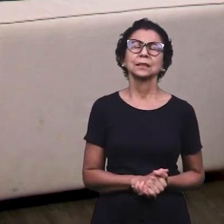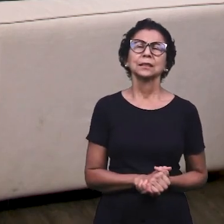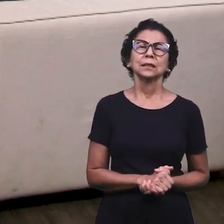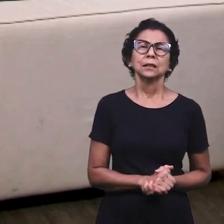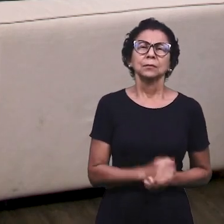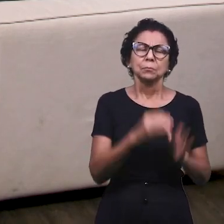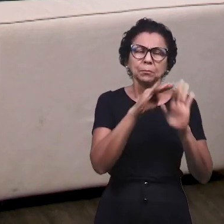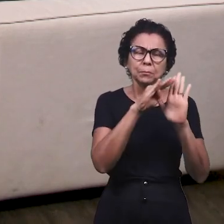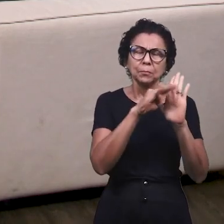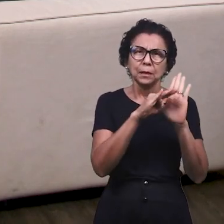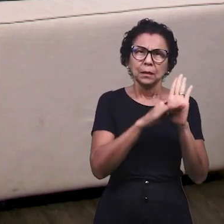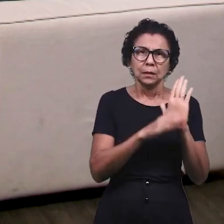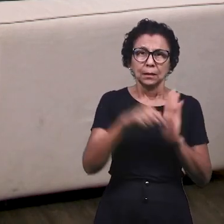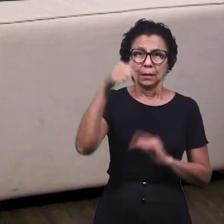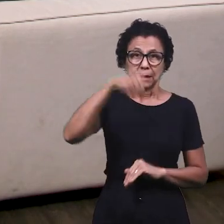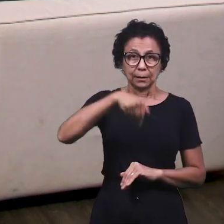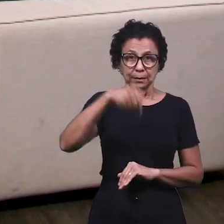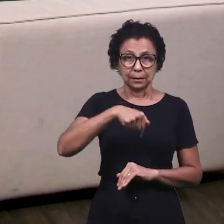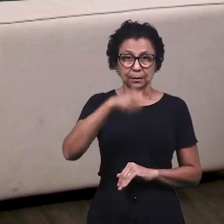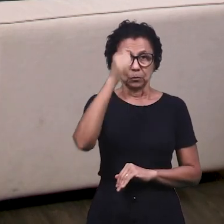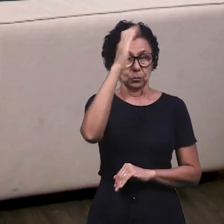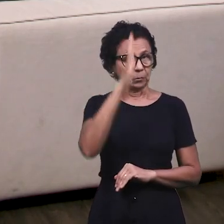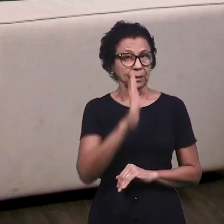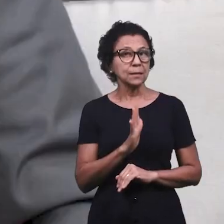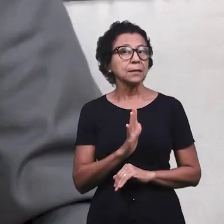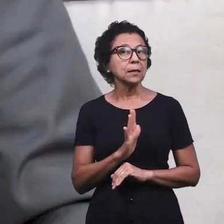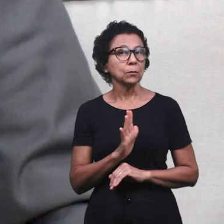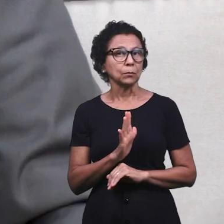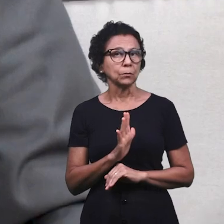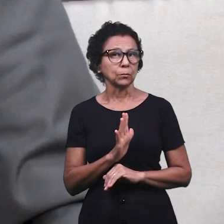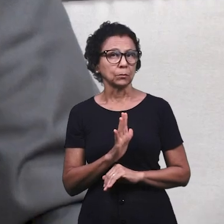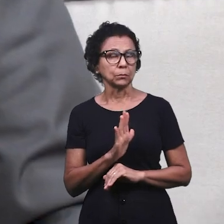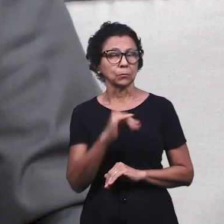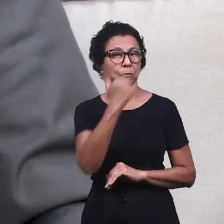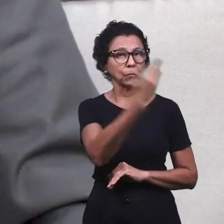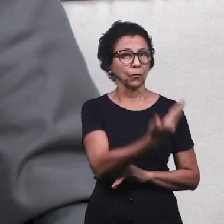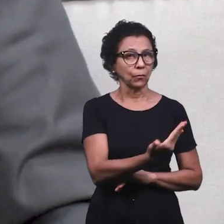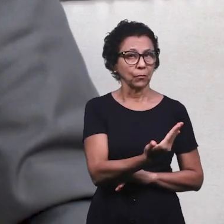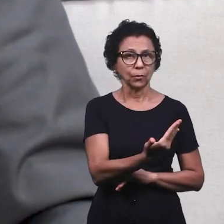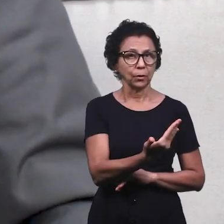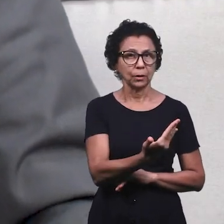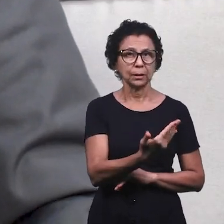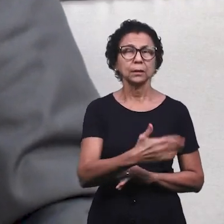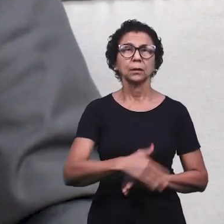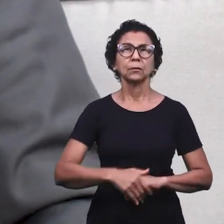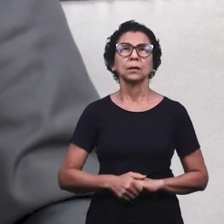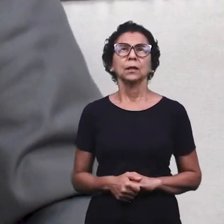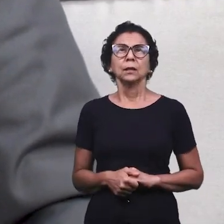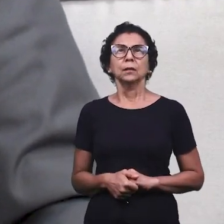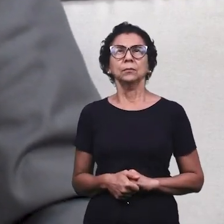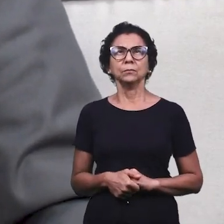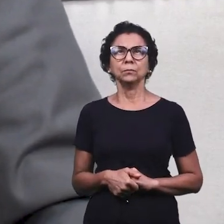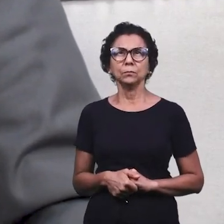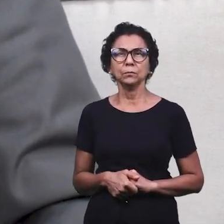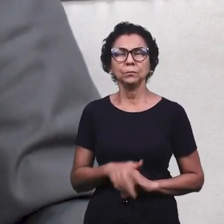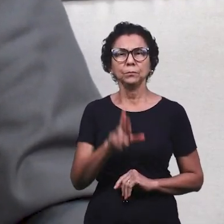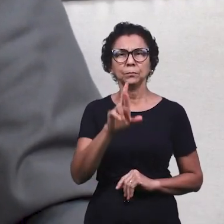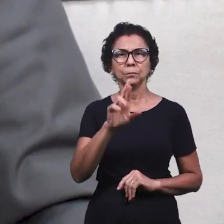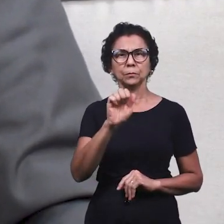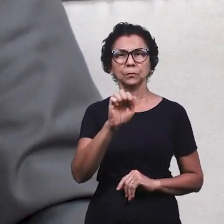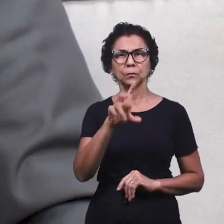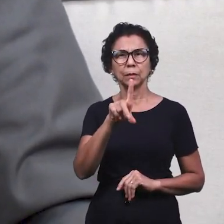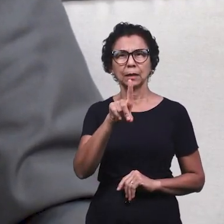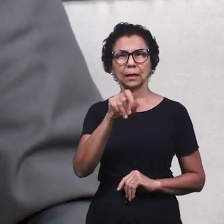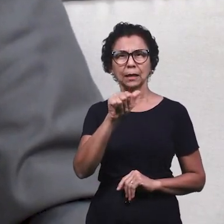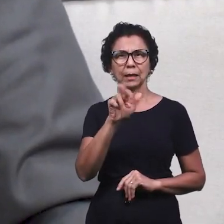passo a passo para fazer dentro do Brasil ainda. Você nem está conversando com o exterior, que é tirar um radar. O radar é aquilo ali que